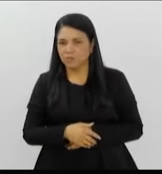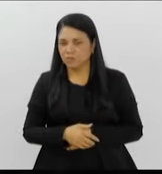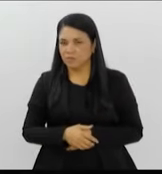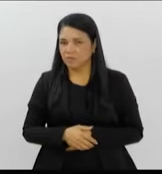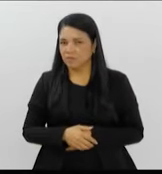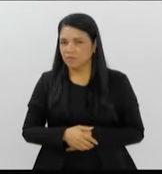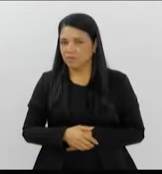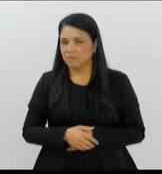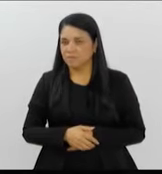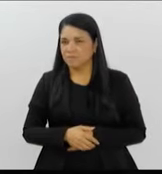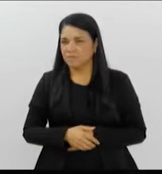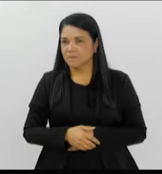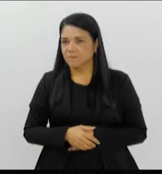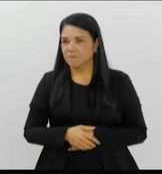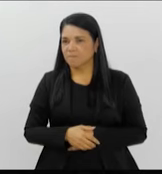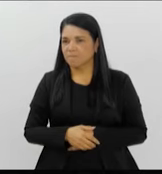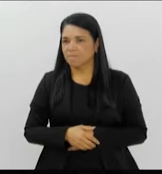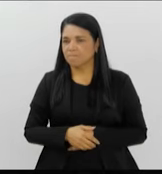Deputado